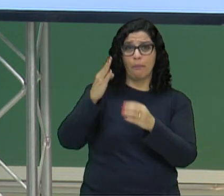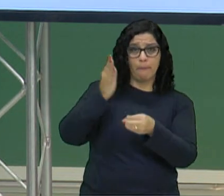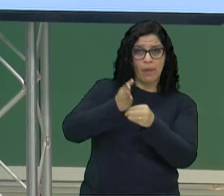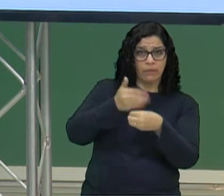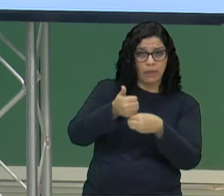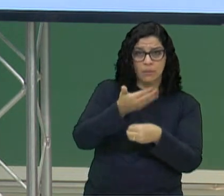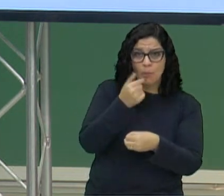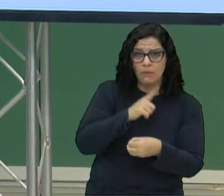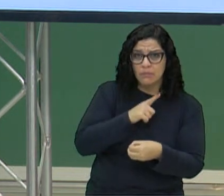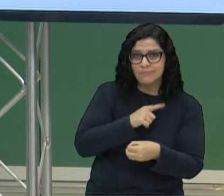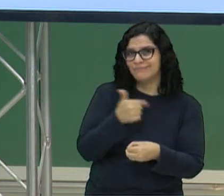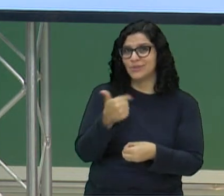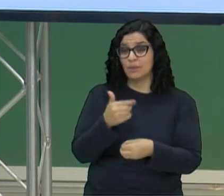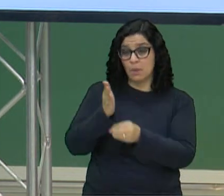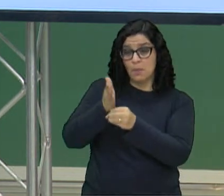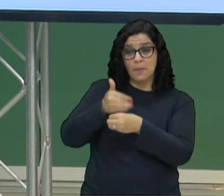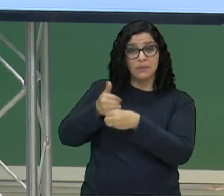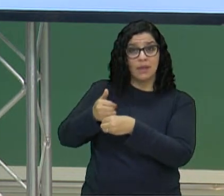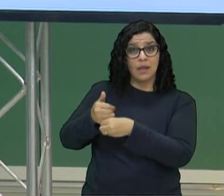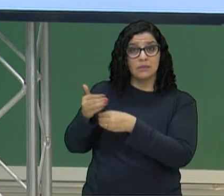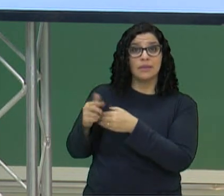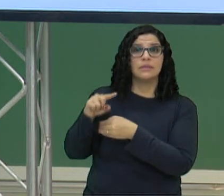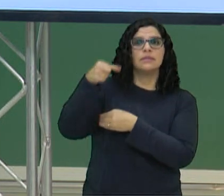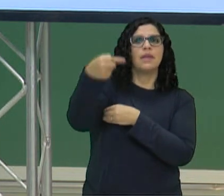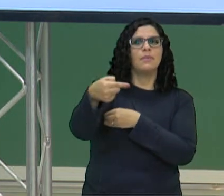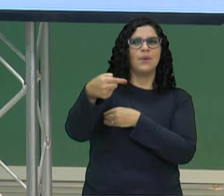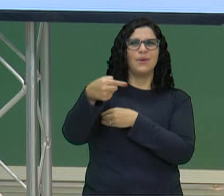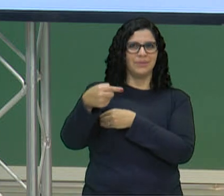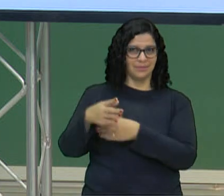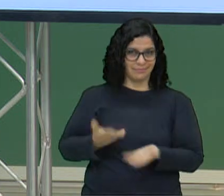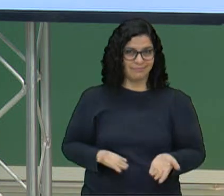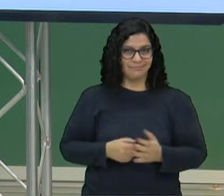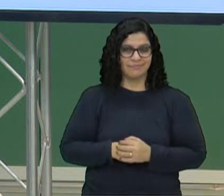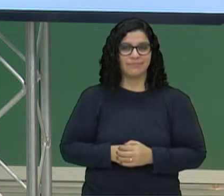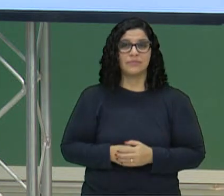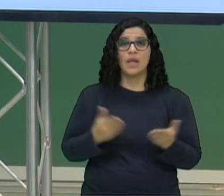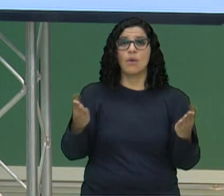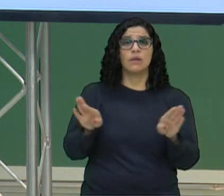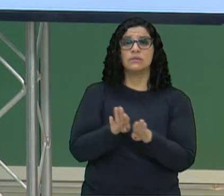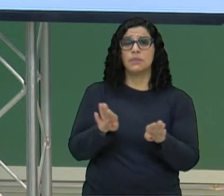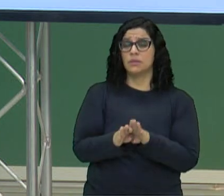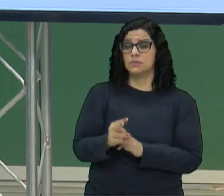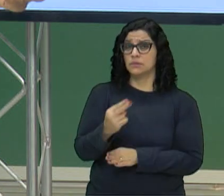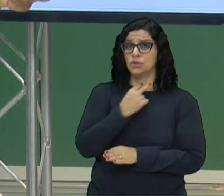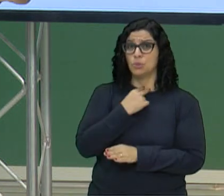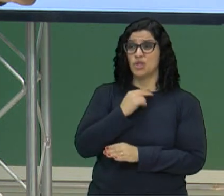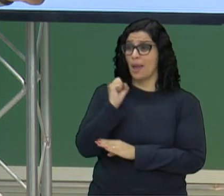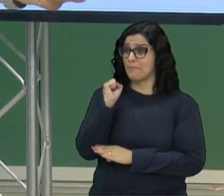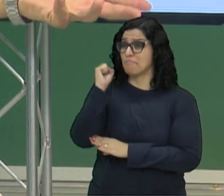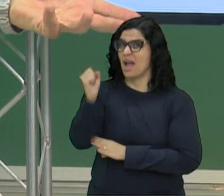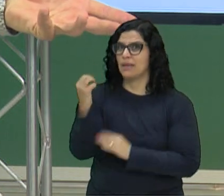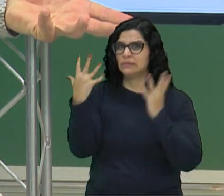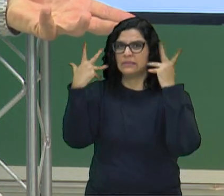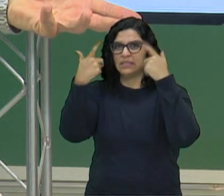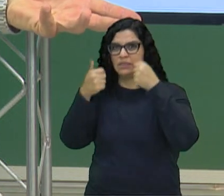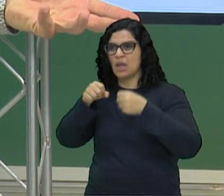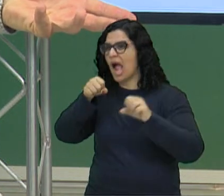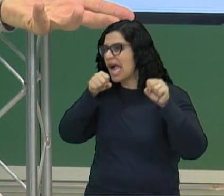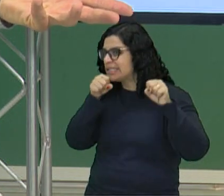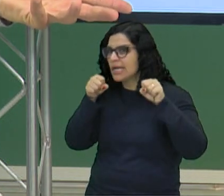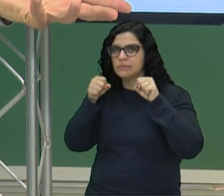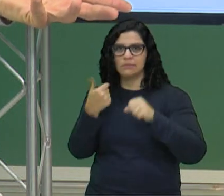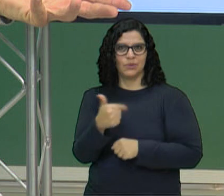comer, porque a batatinha é um ser vivo que surgiu muito depois dos primeiros seres. Ele não podia caçar um animal, porque não existia